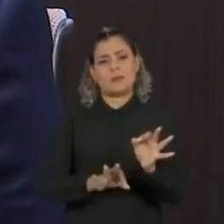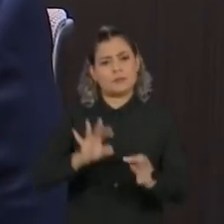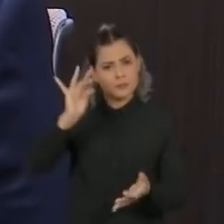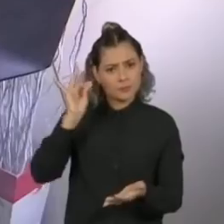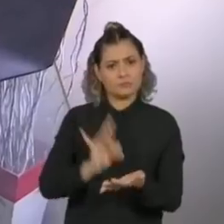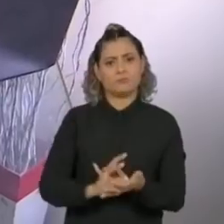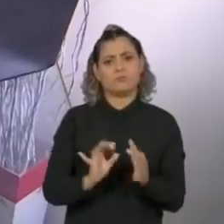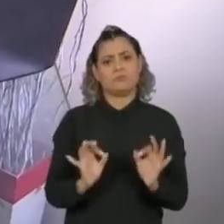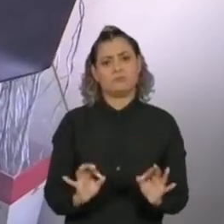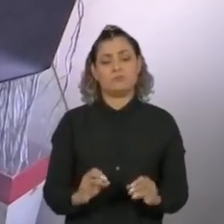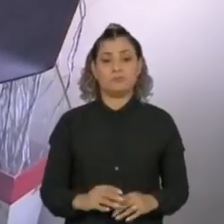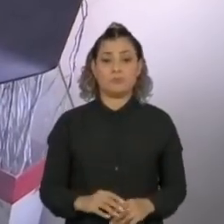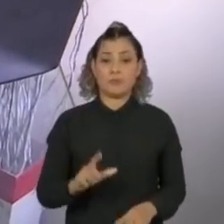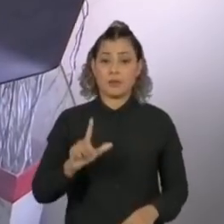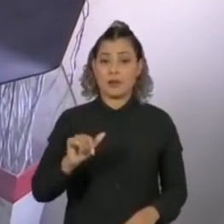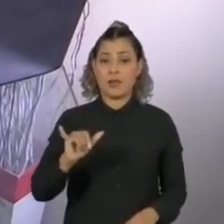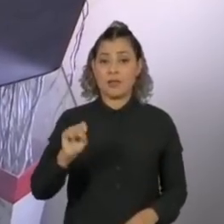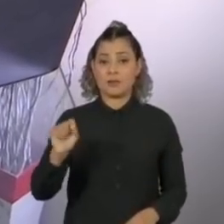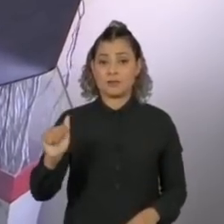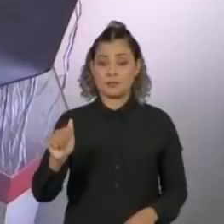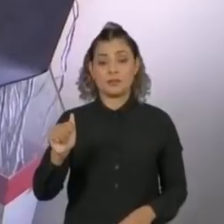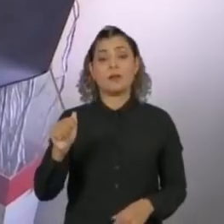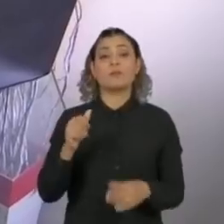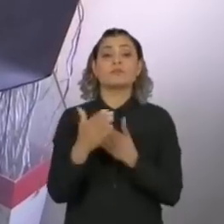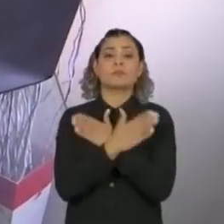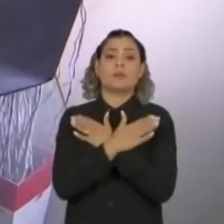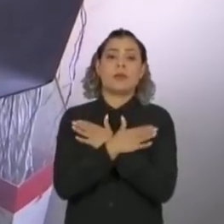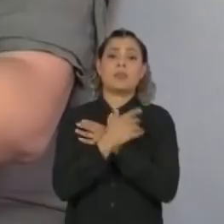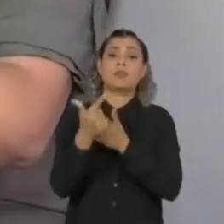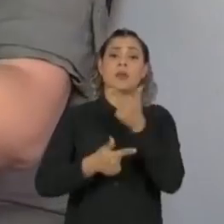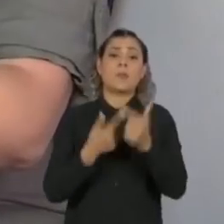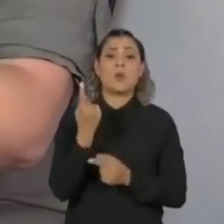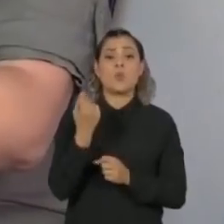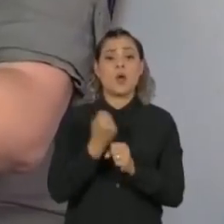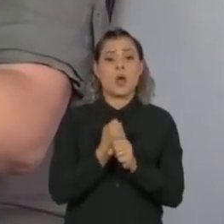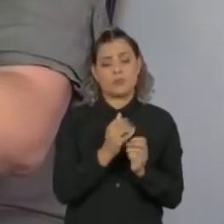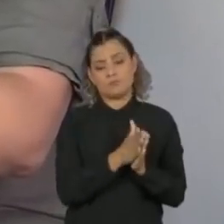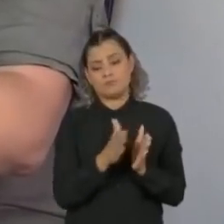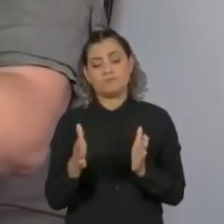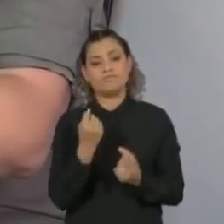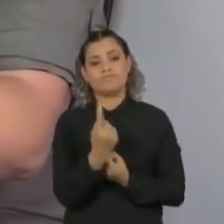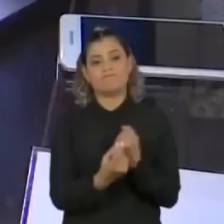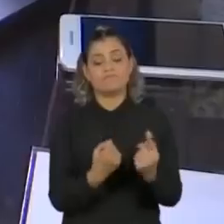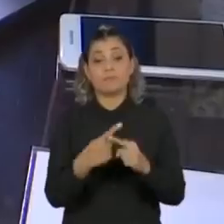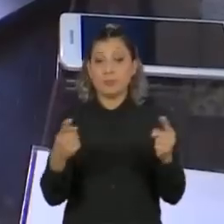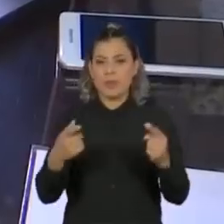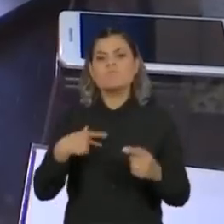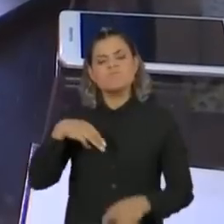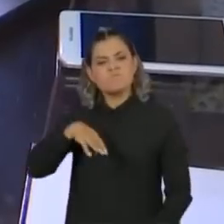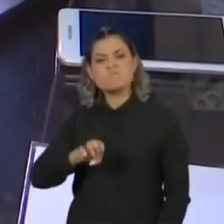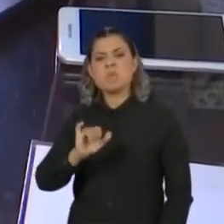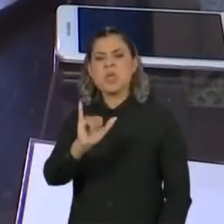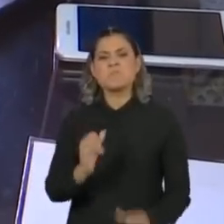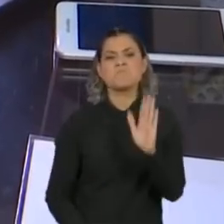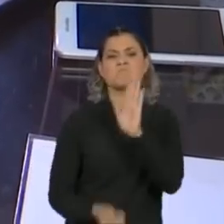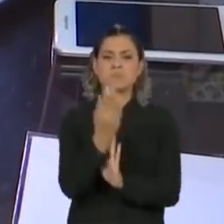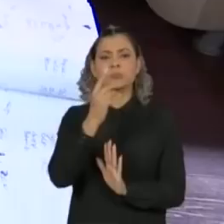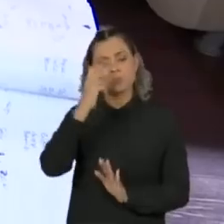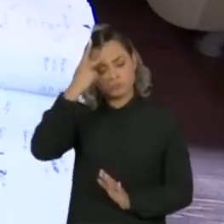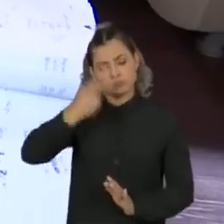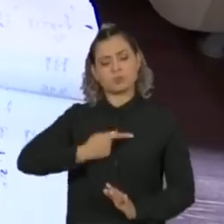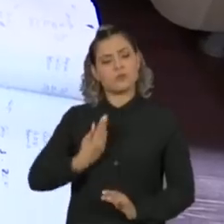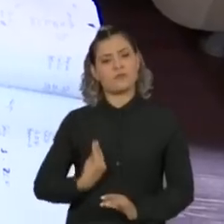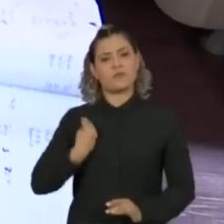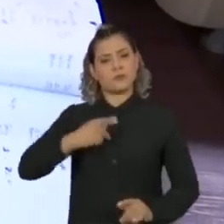da palavra. Laisa, que perdeu o emprego e trabalhou 1 ano na informalidade, decidiu virar microempreendedor individual para tentar mudar de